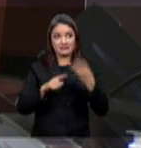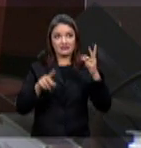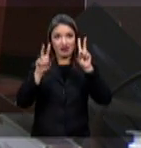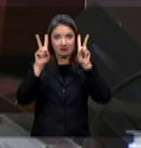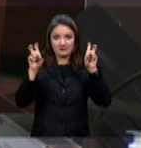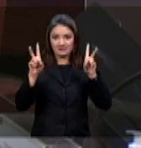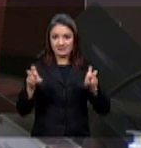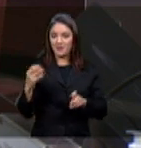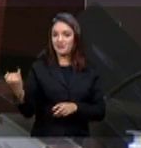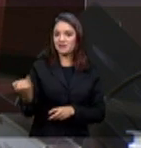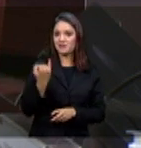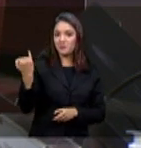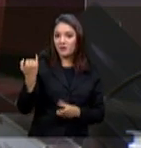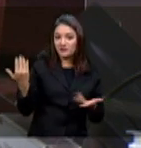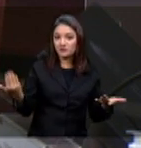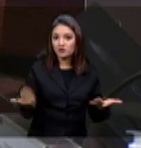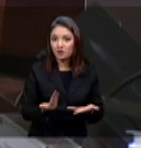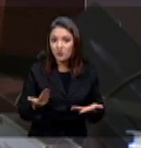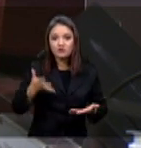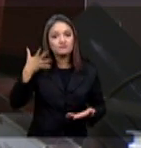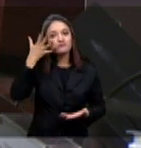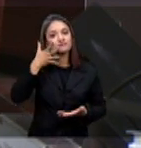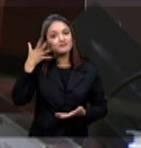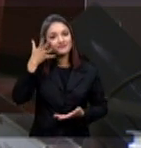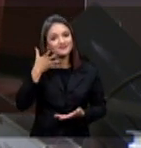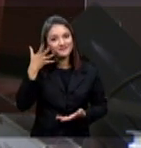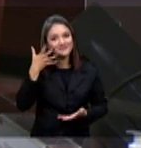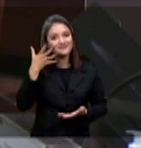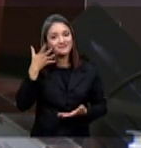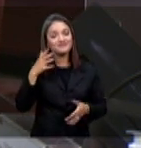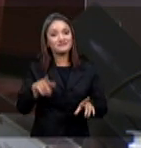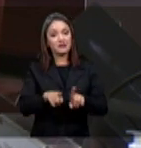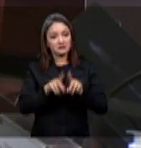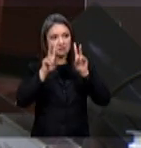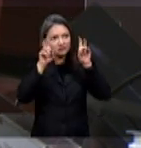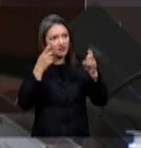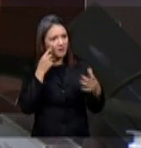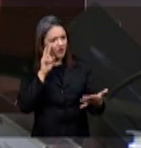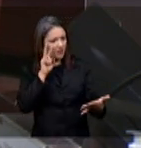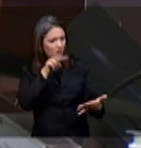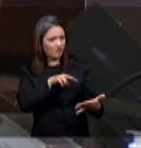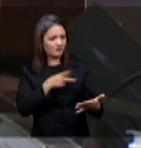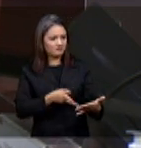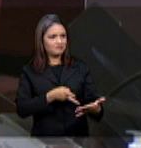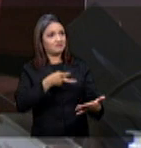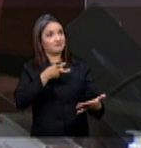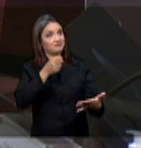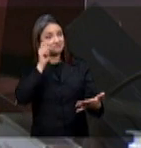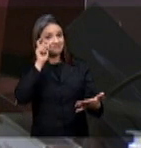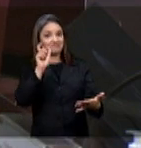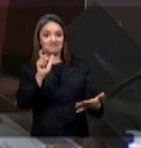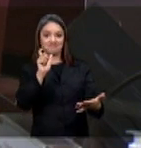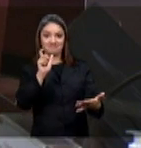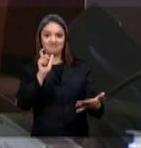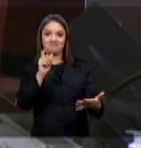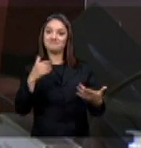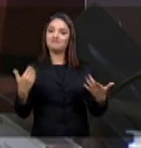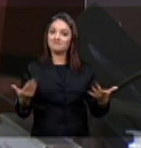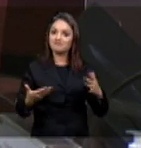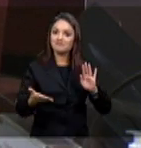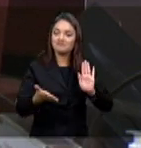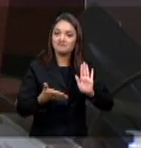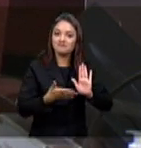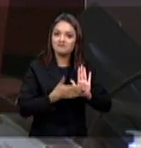estão programados E desde logo nos chamar a atenção e a propósito me permito